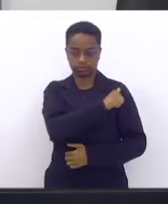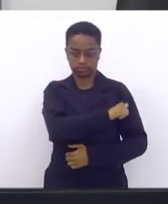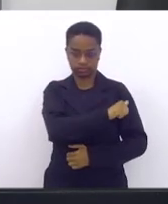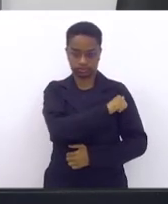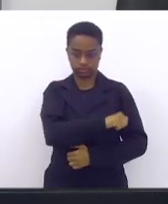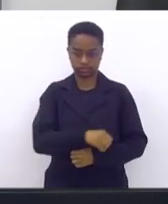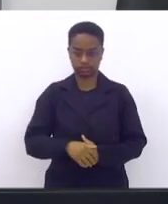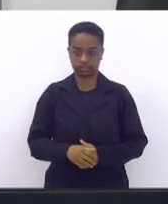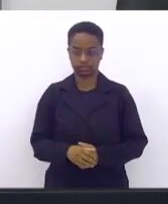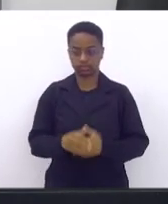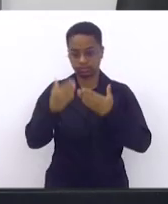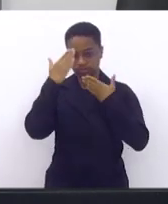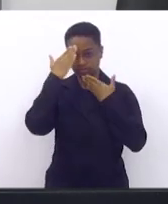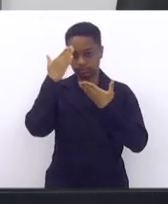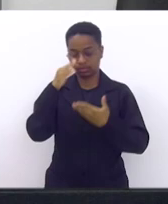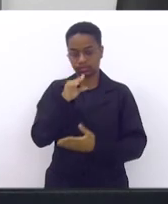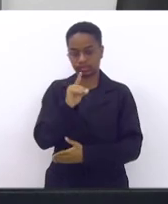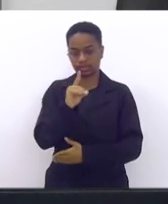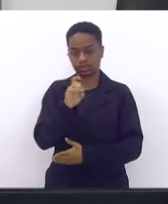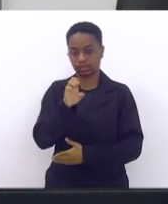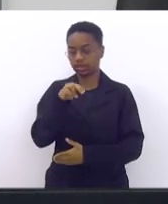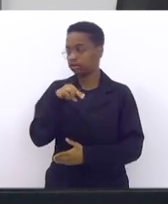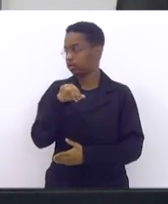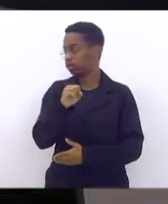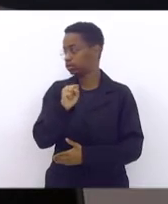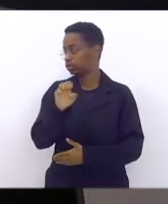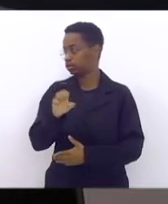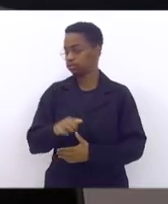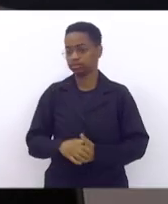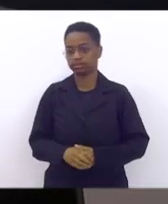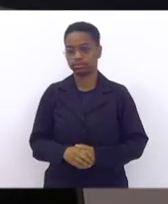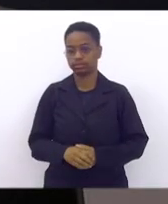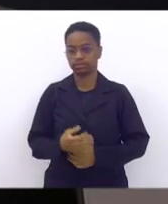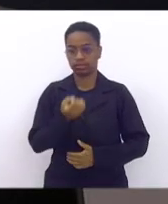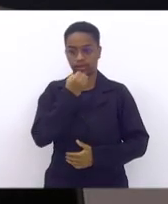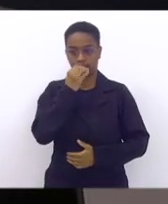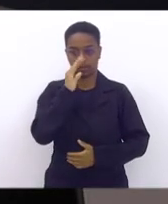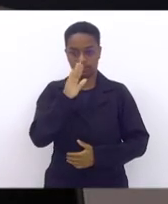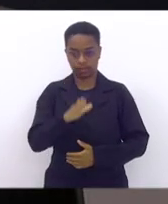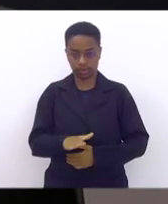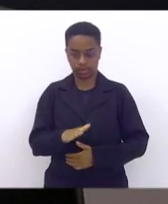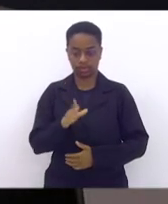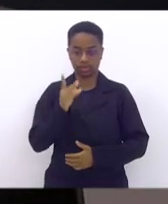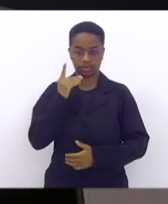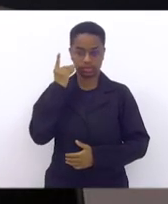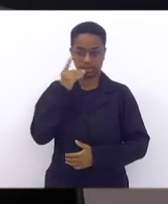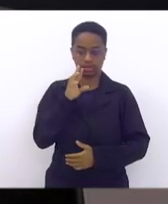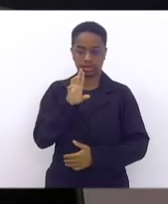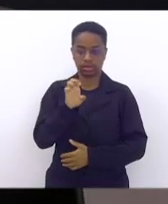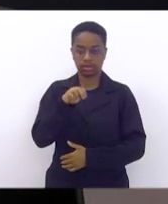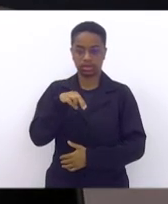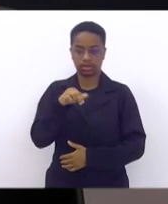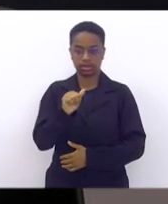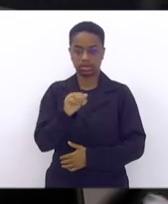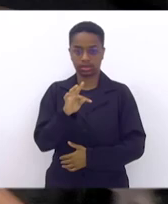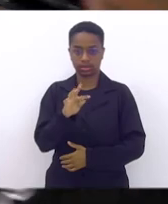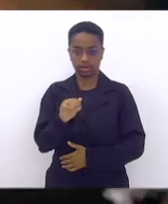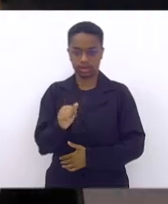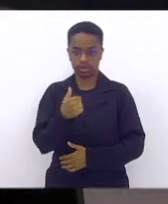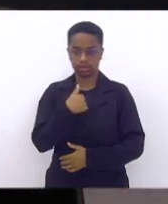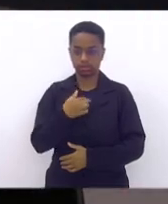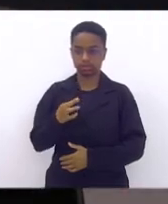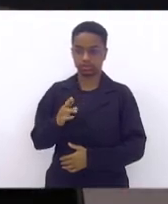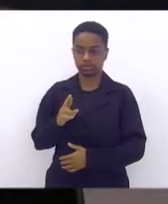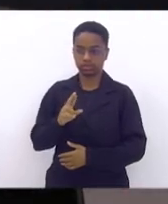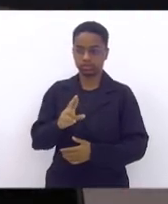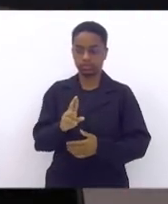Janeiro. Muito obrigada, senhora Denise. Boa tarde, deputada Renata Souza. Em nome de quem